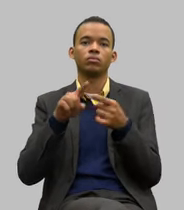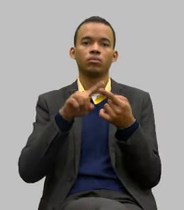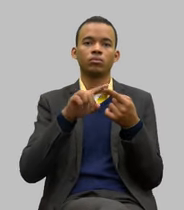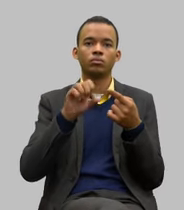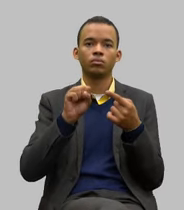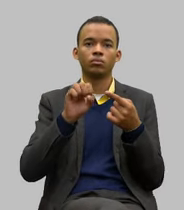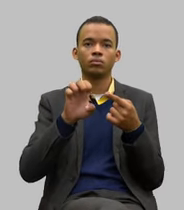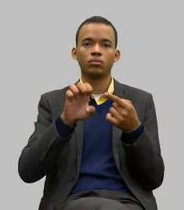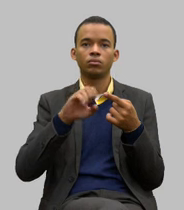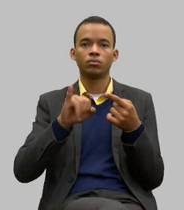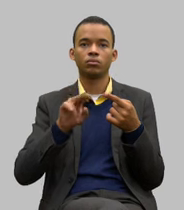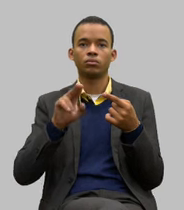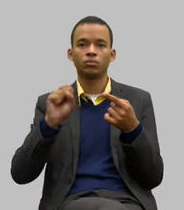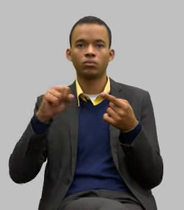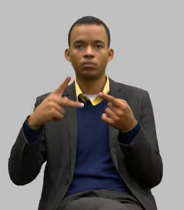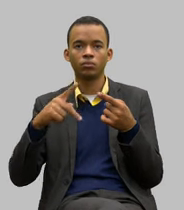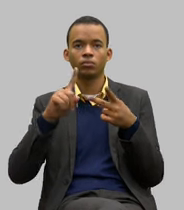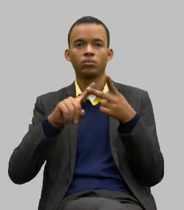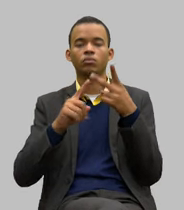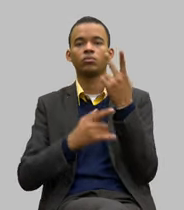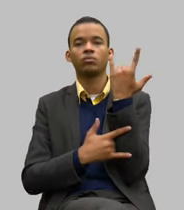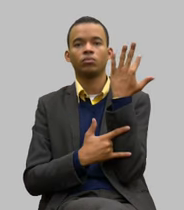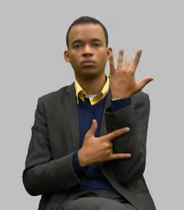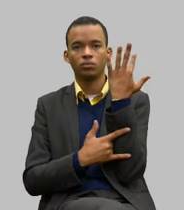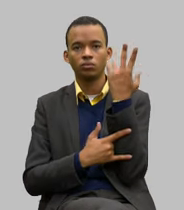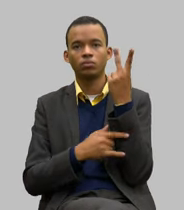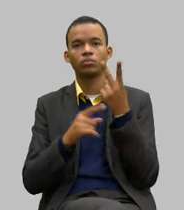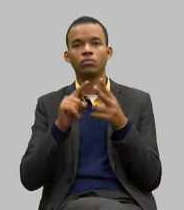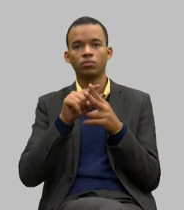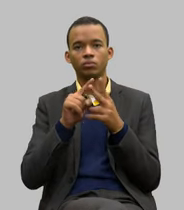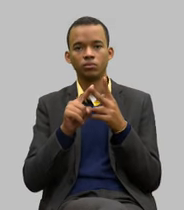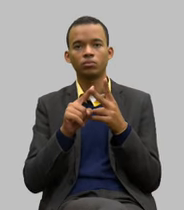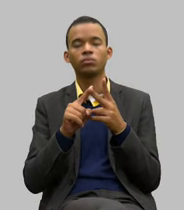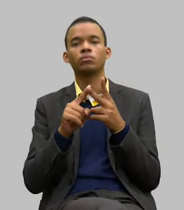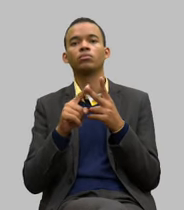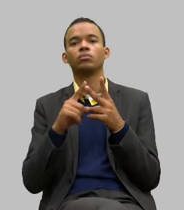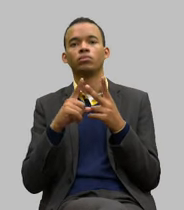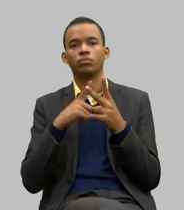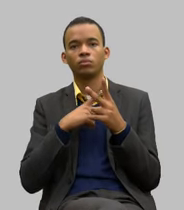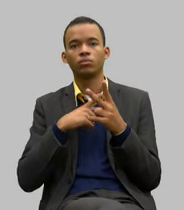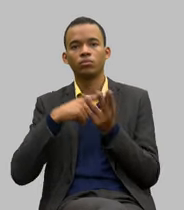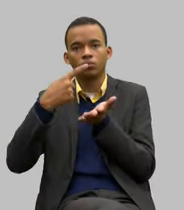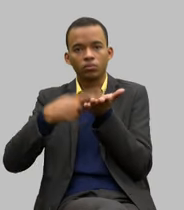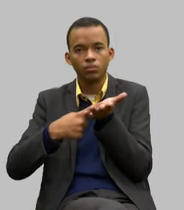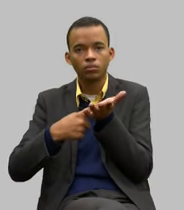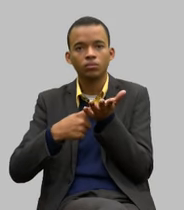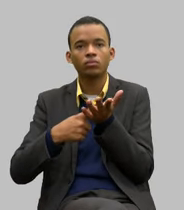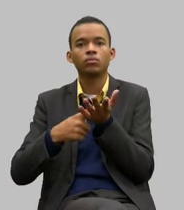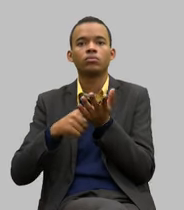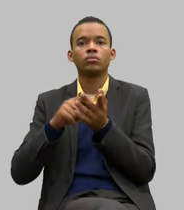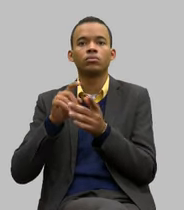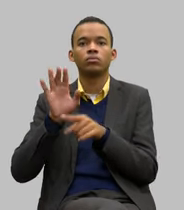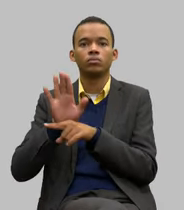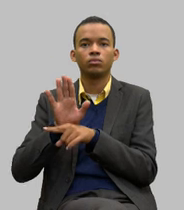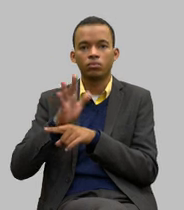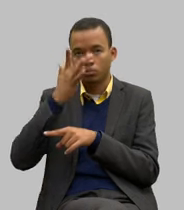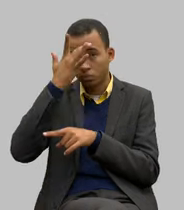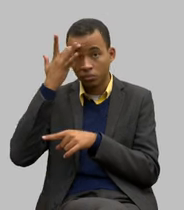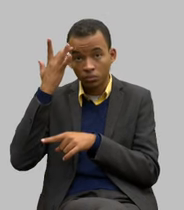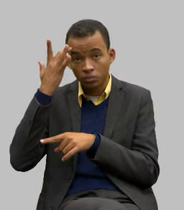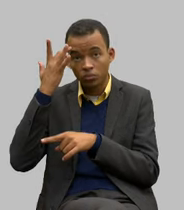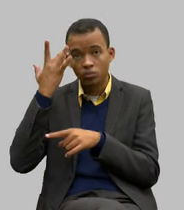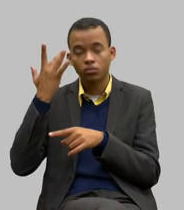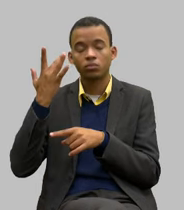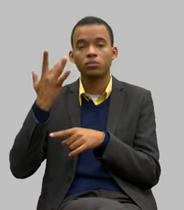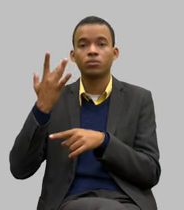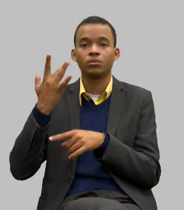aqui uma parceria para qualificar o atendimento de usuários de drogas e seus familiares ontem se eu não me engano foi ontem Ant antem que o tempo passa muito rápido infelizmente